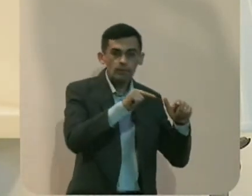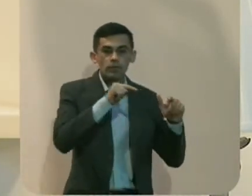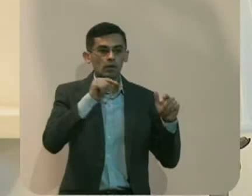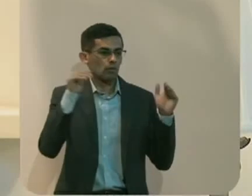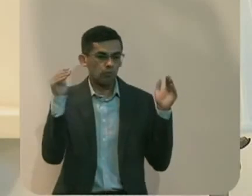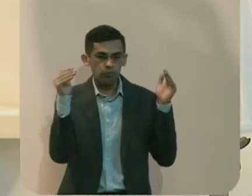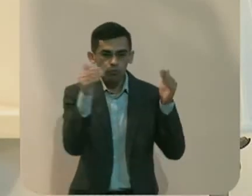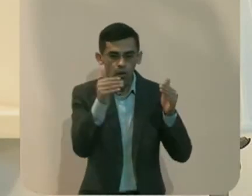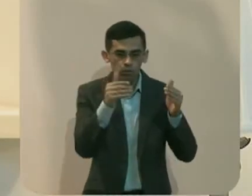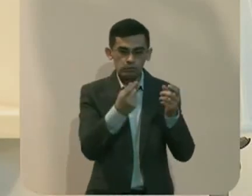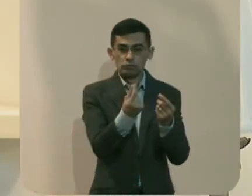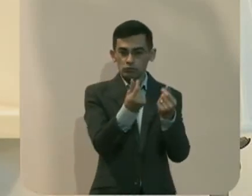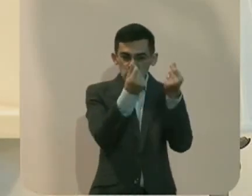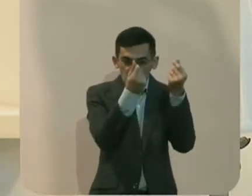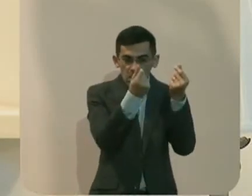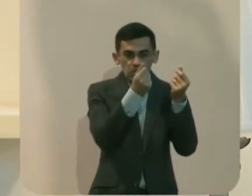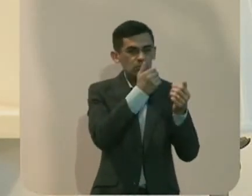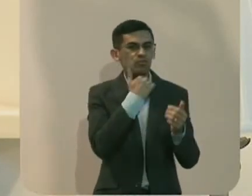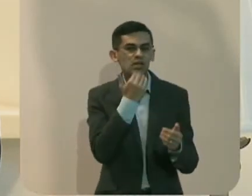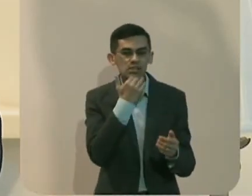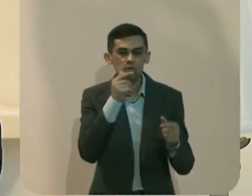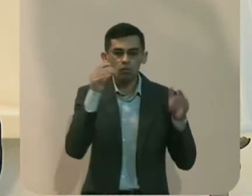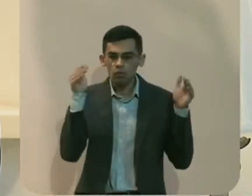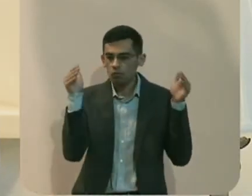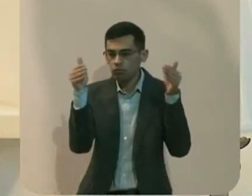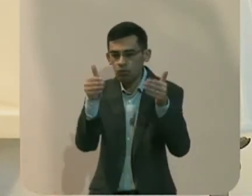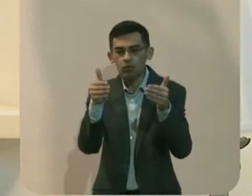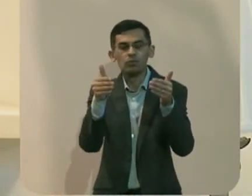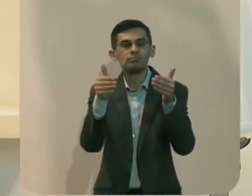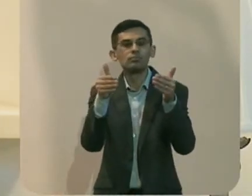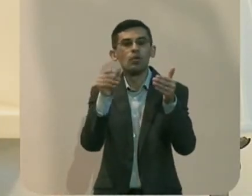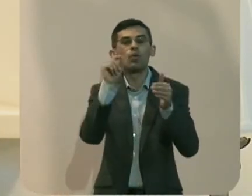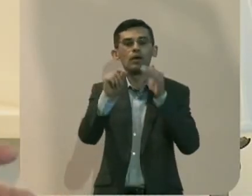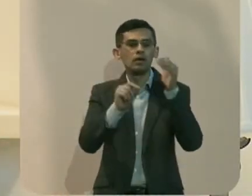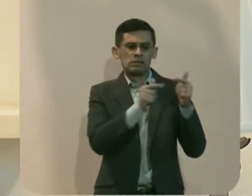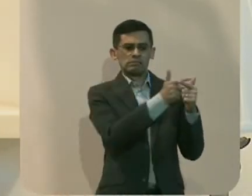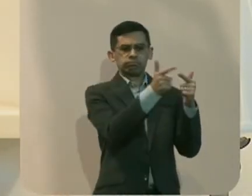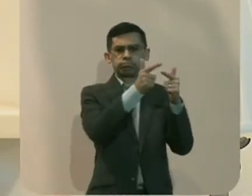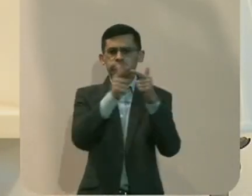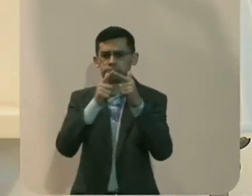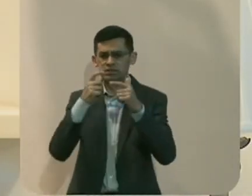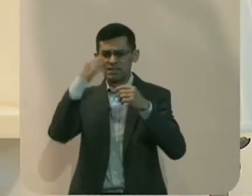colocar o foco na grana, não adianta você colocar o foco nas